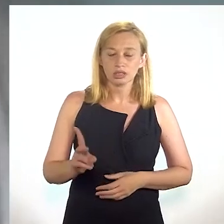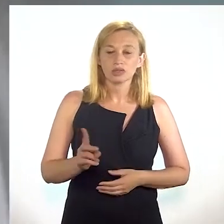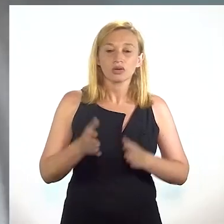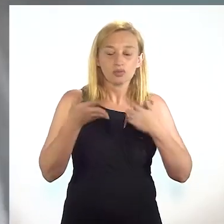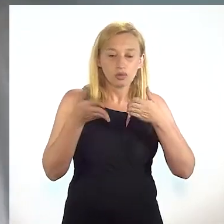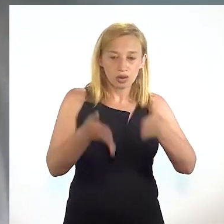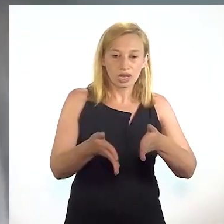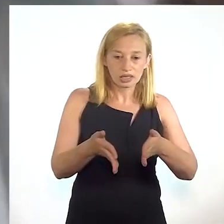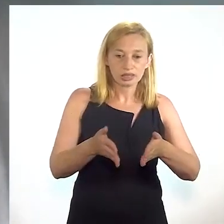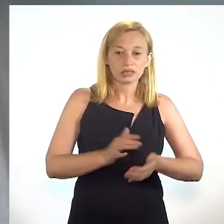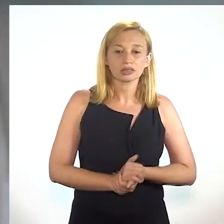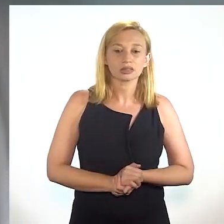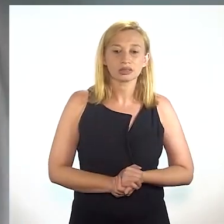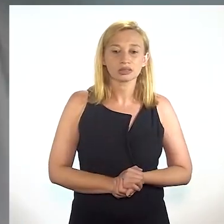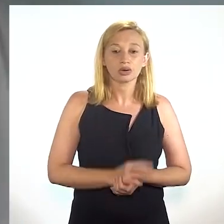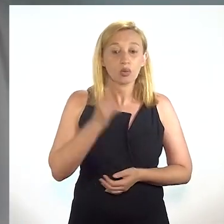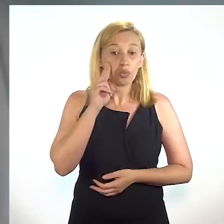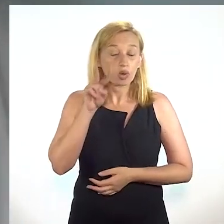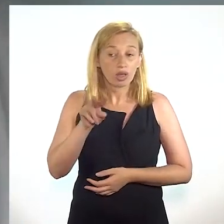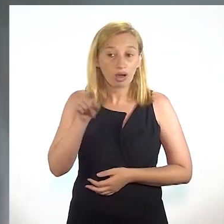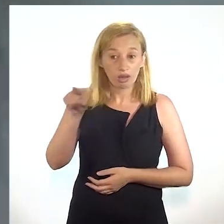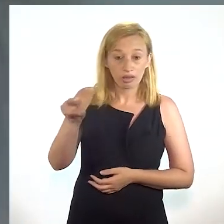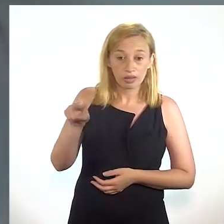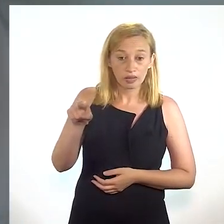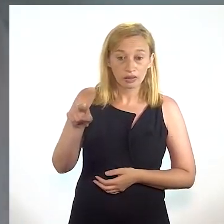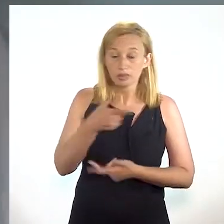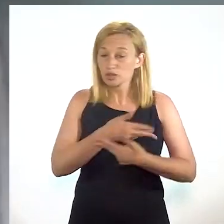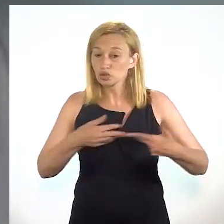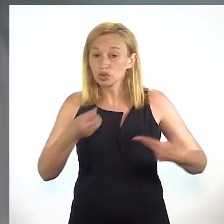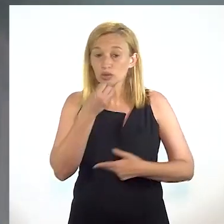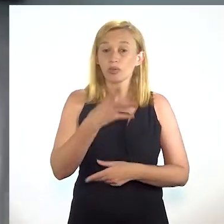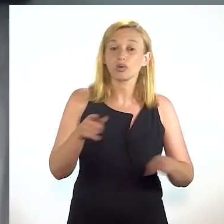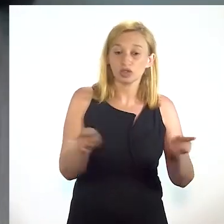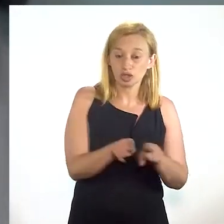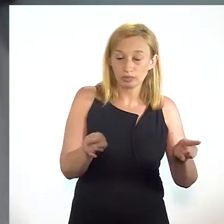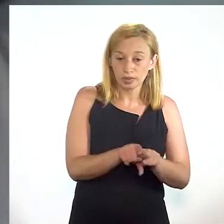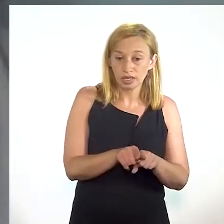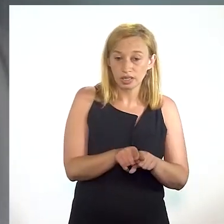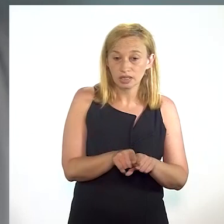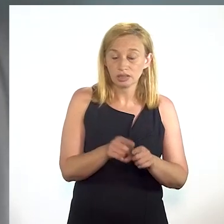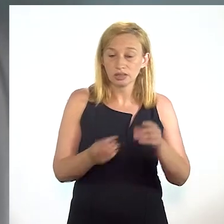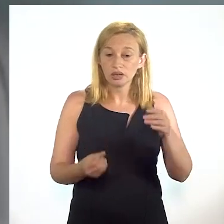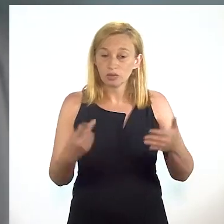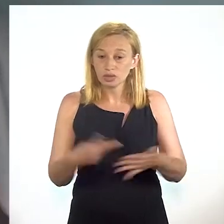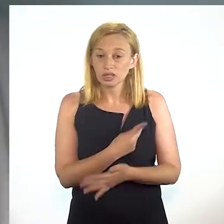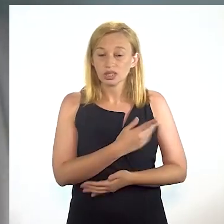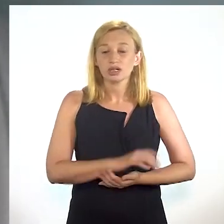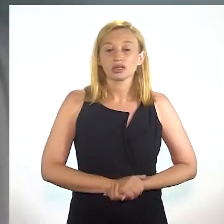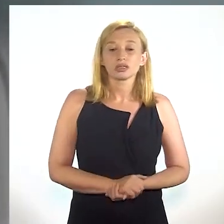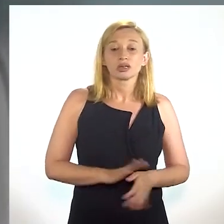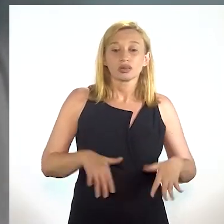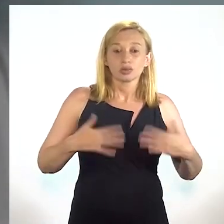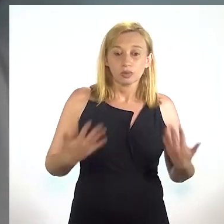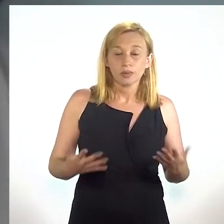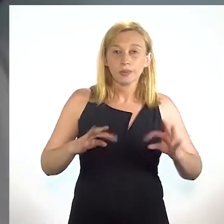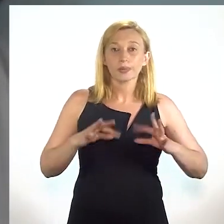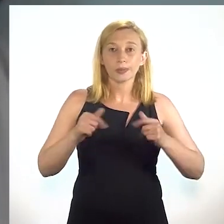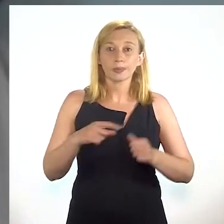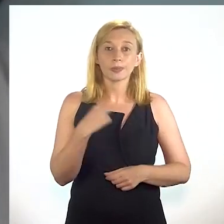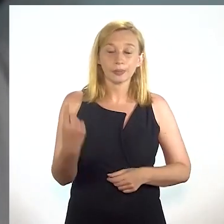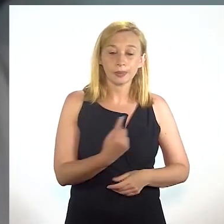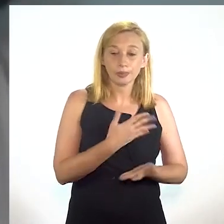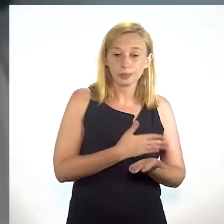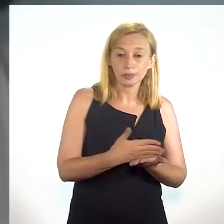te manter sempre focada e com o olhar aí para as coisas boas também que